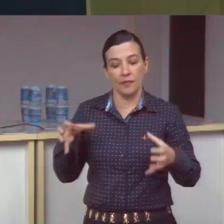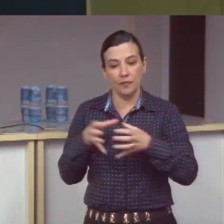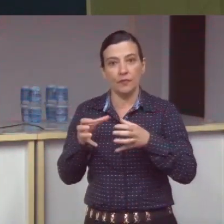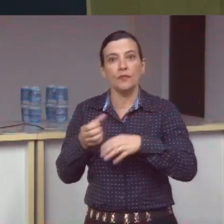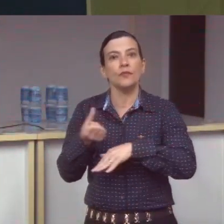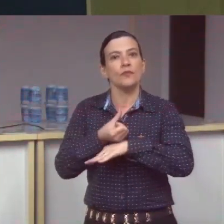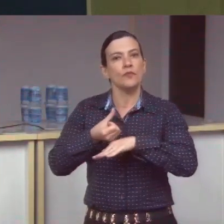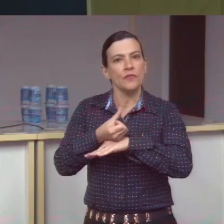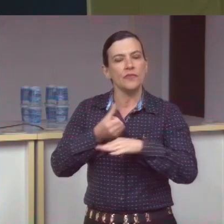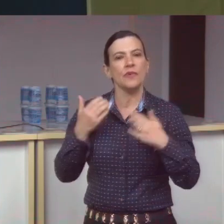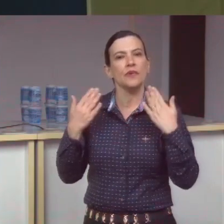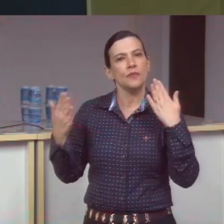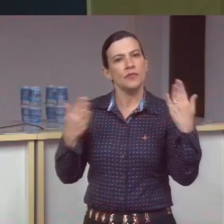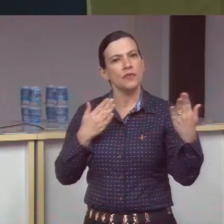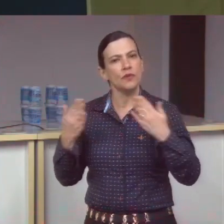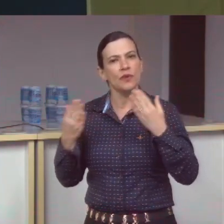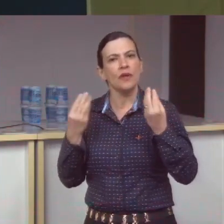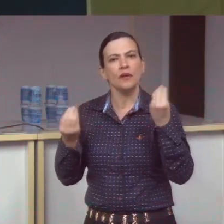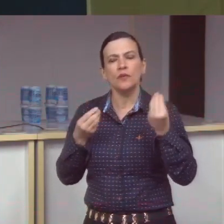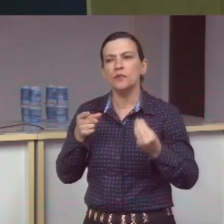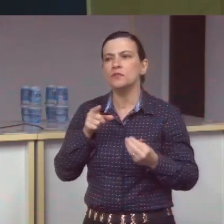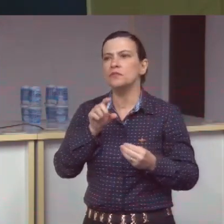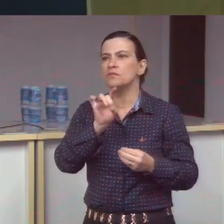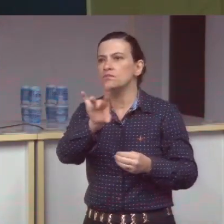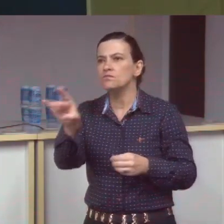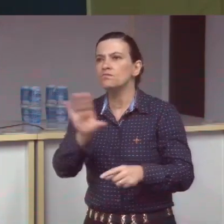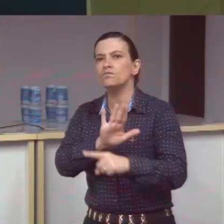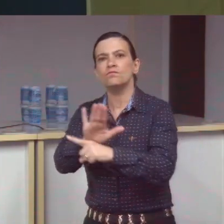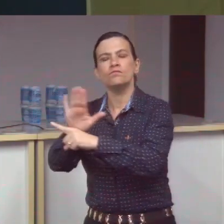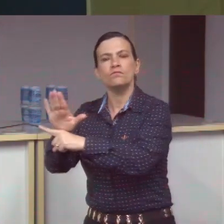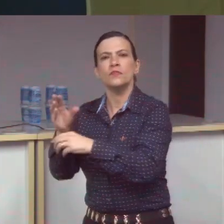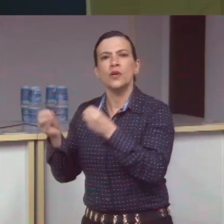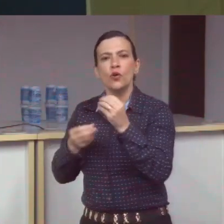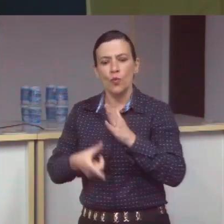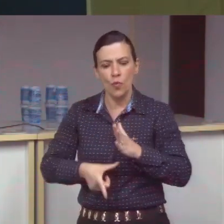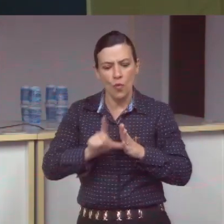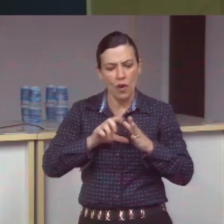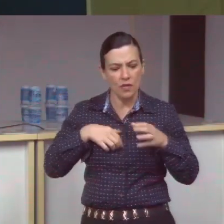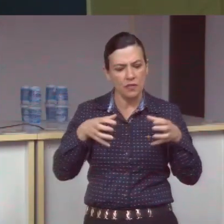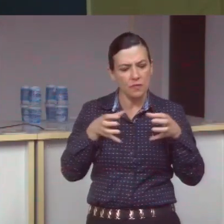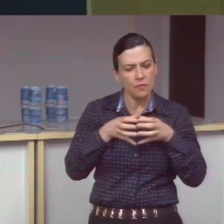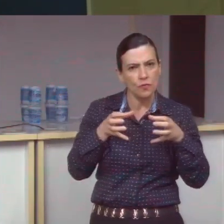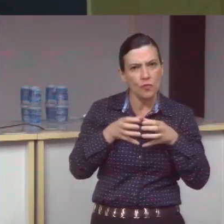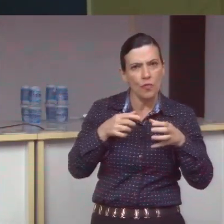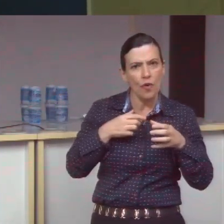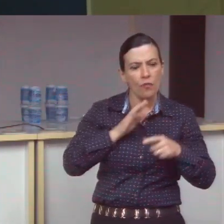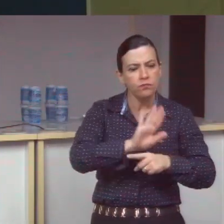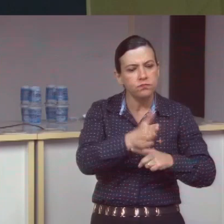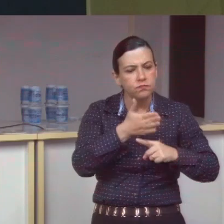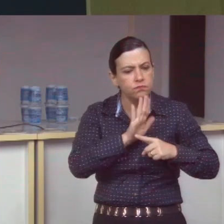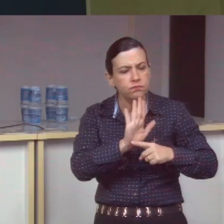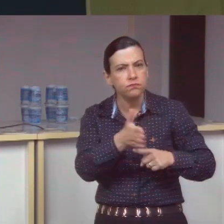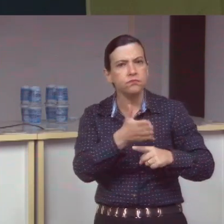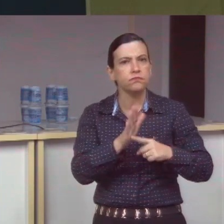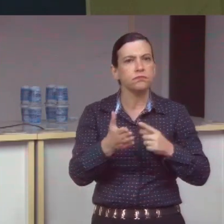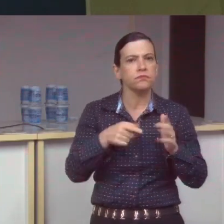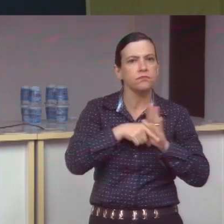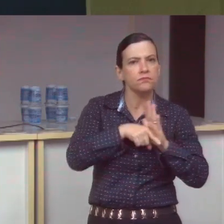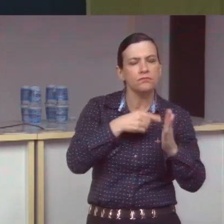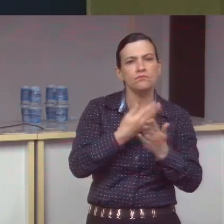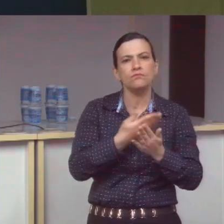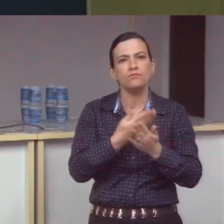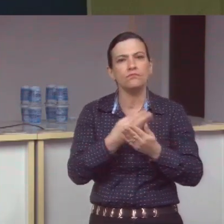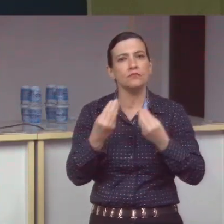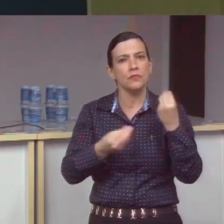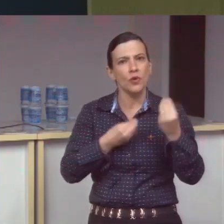nós envolvidos, fazemos a nossa rede de suporte. E nós sabemos que essa rede vai